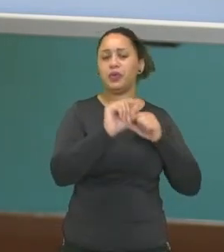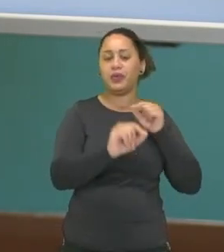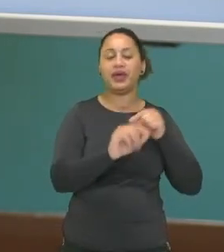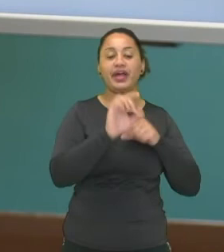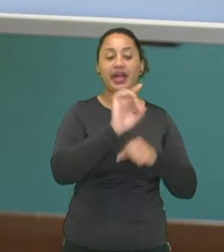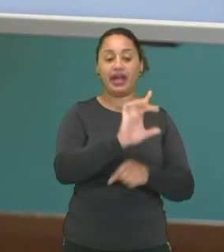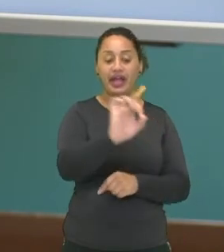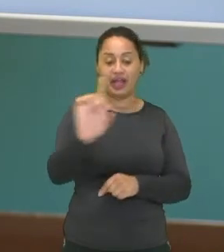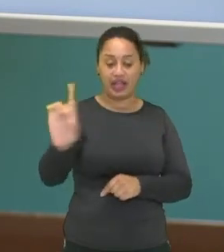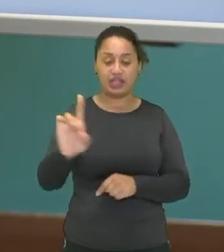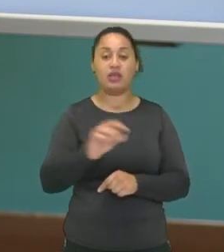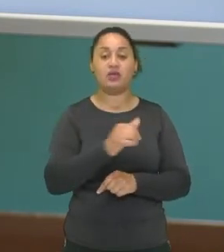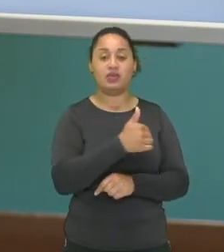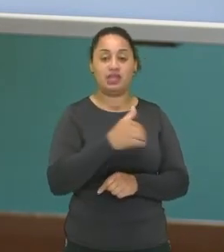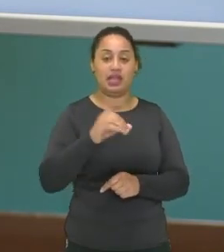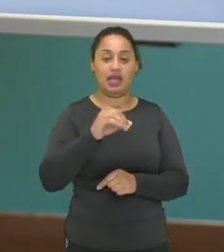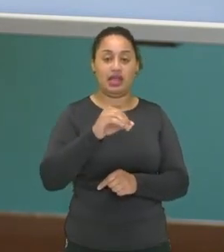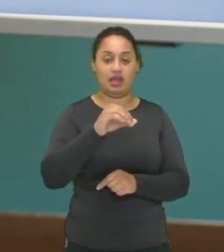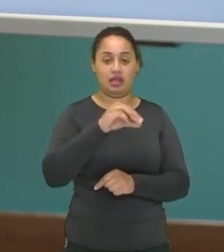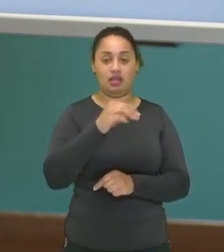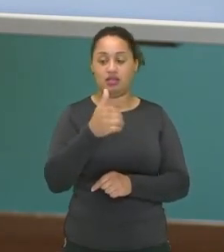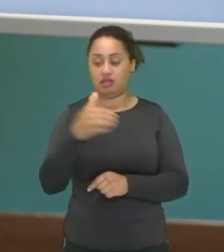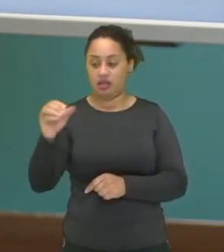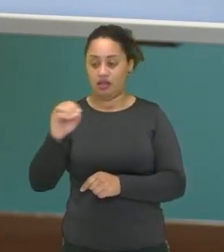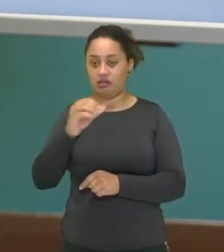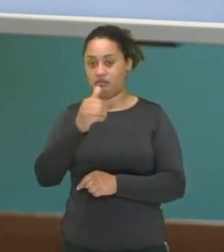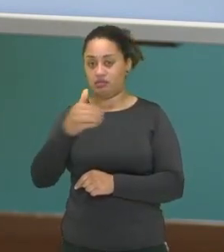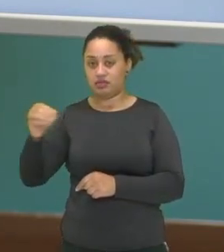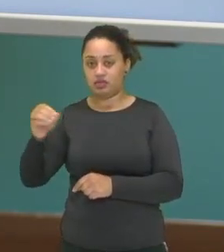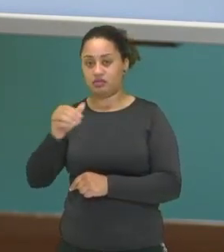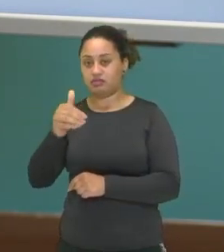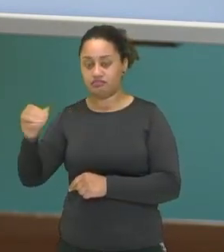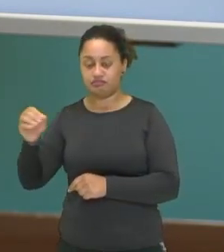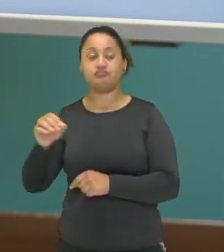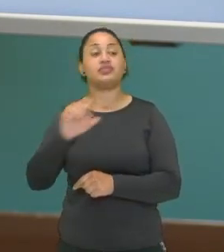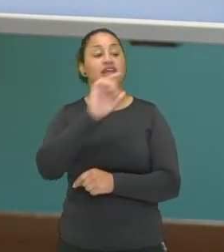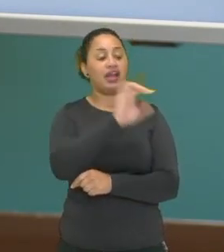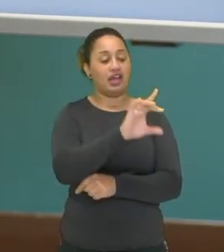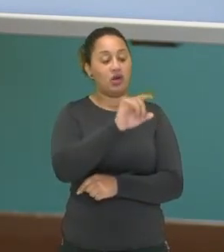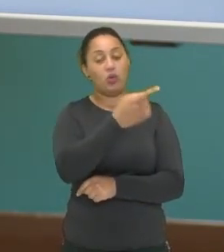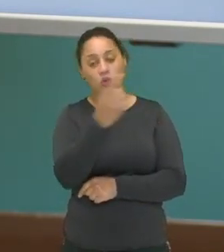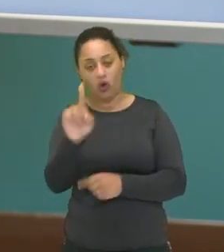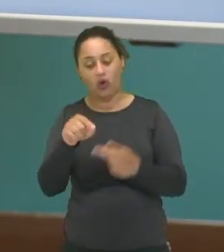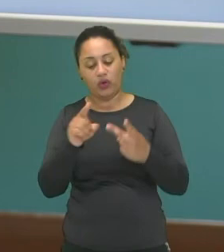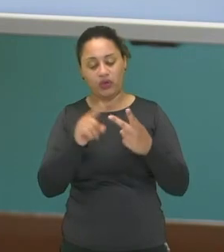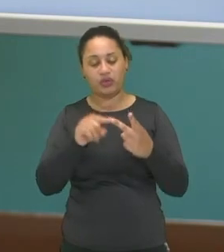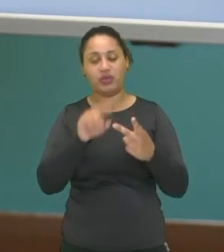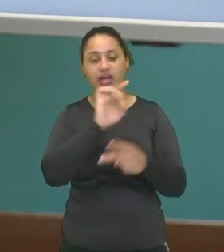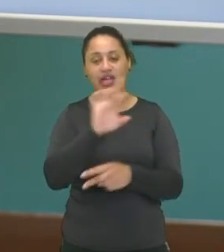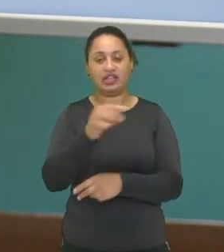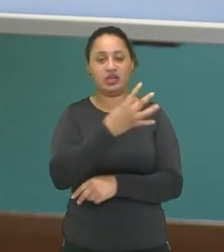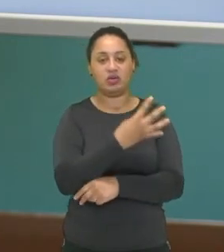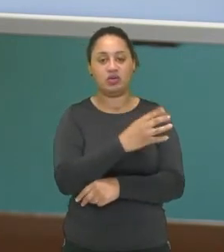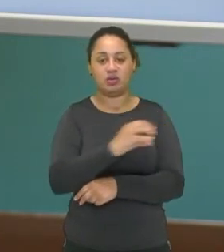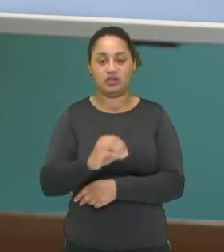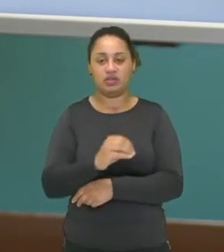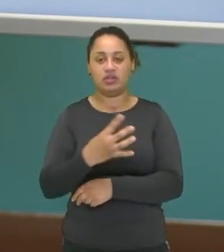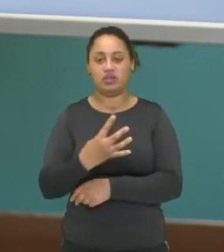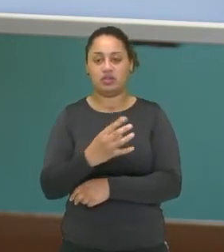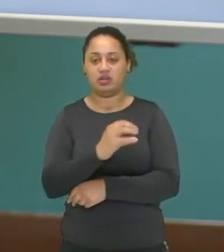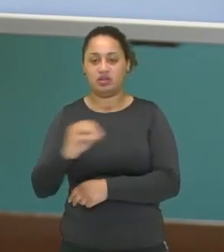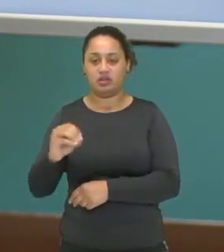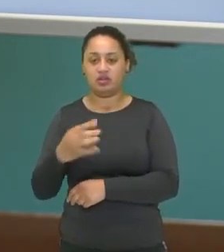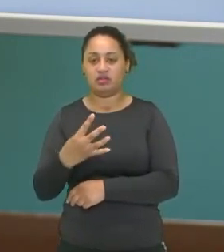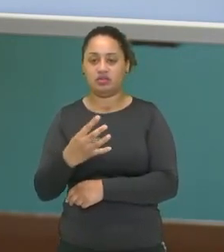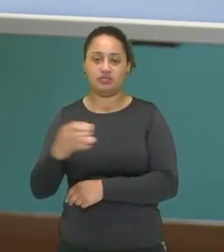atleta correrá 100 metros na pista, 4 por 400, cada atleta correrá 400 metros na